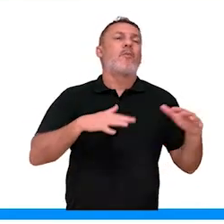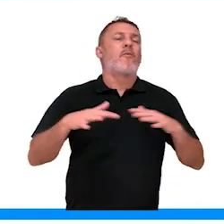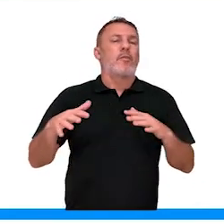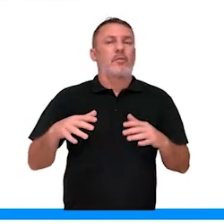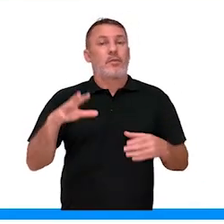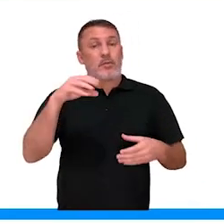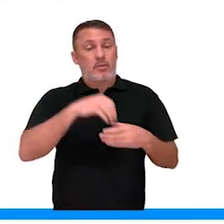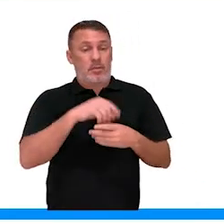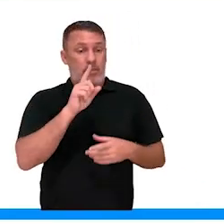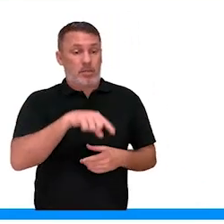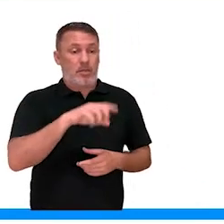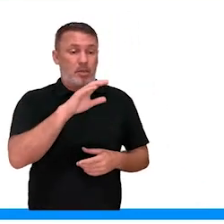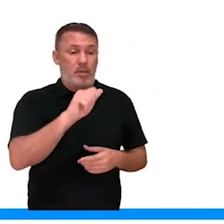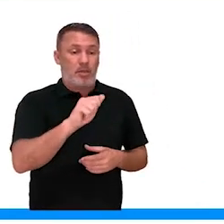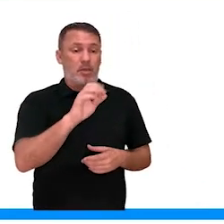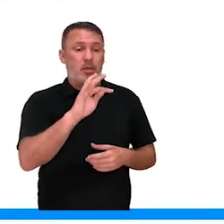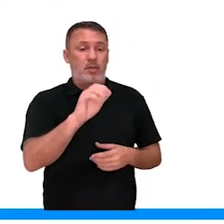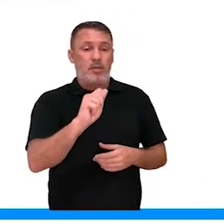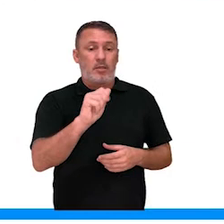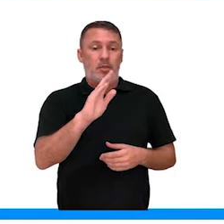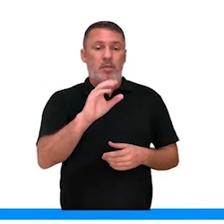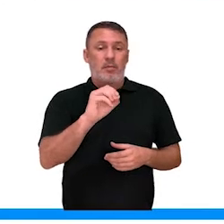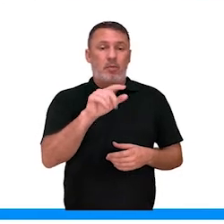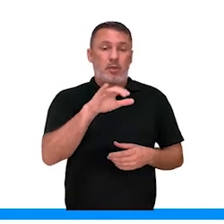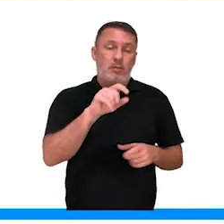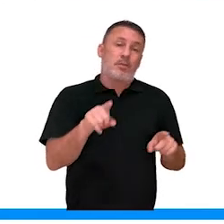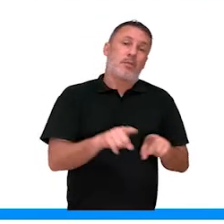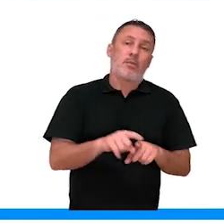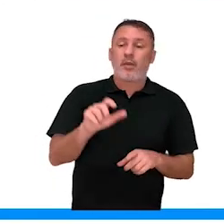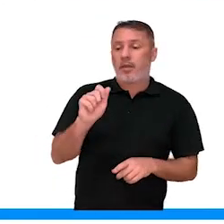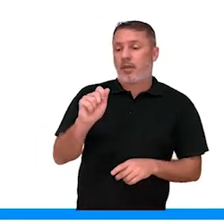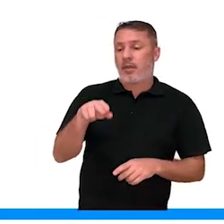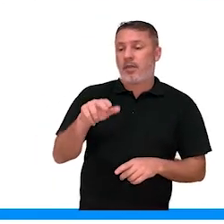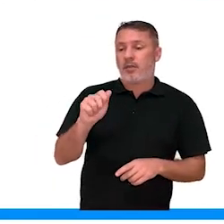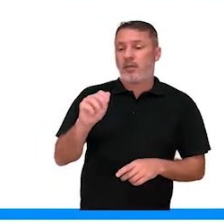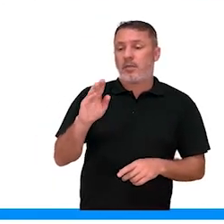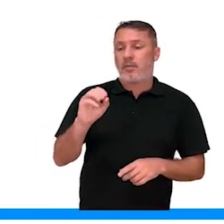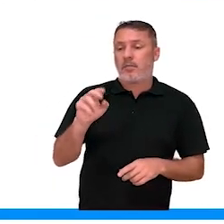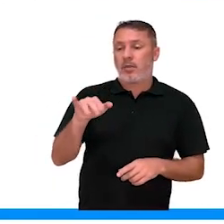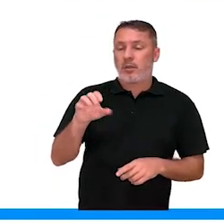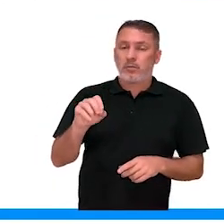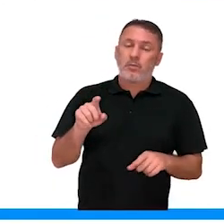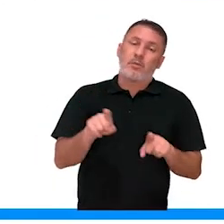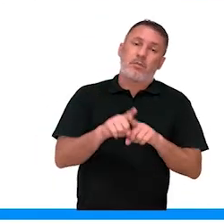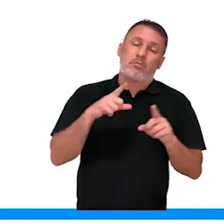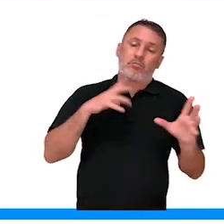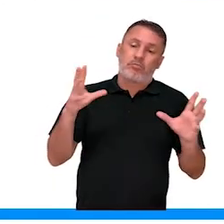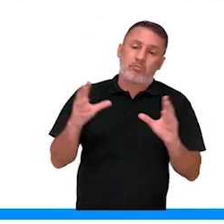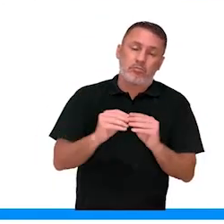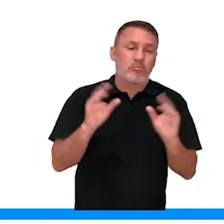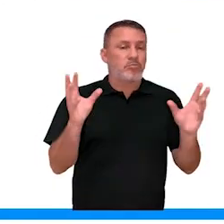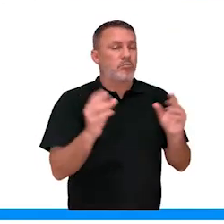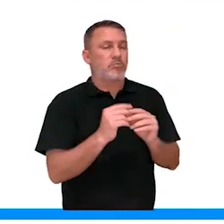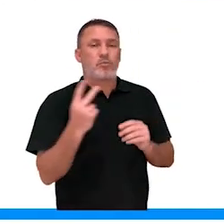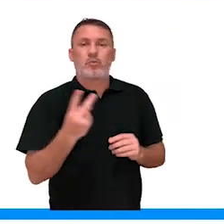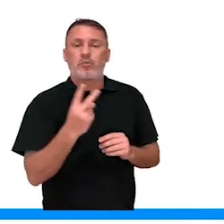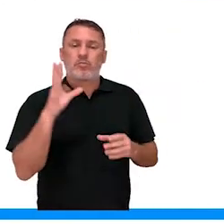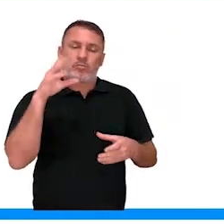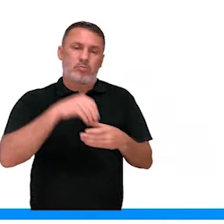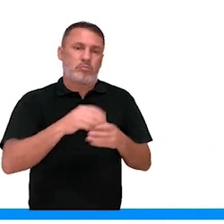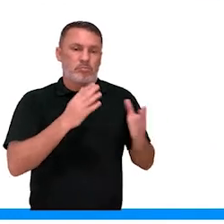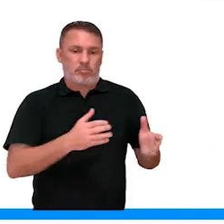reações, tanto de catabolismo como de anabolismo, através da hidrólise e da síntese por